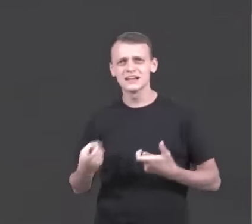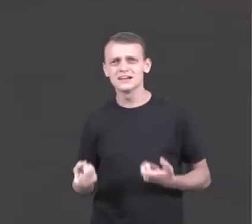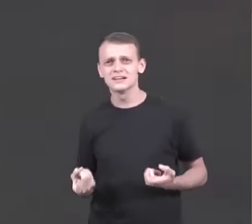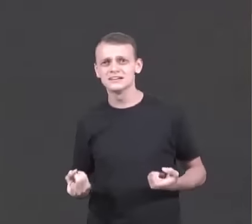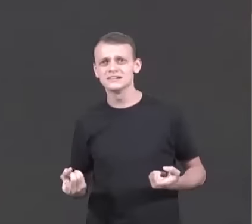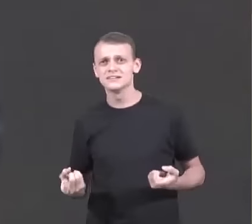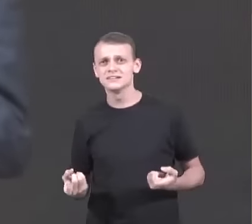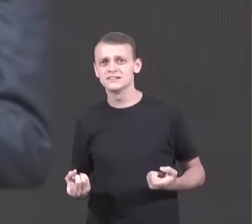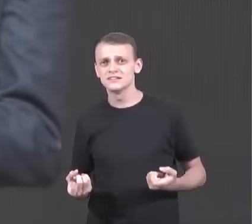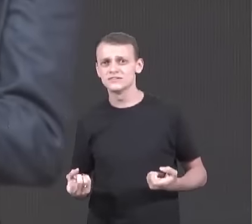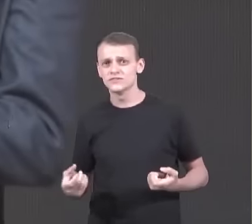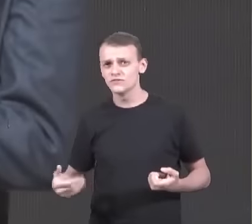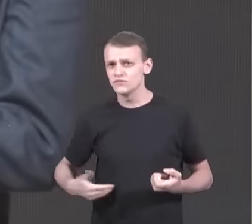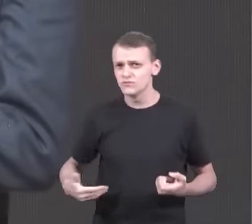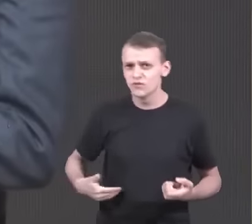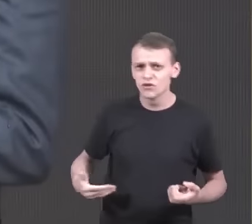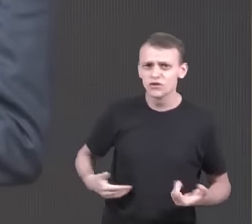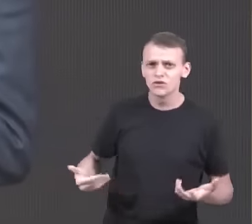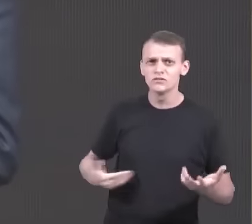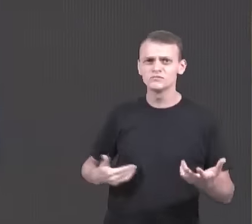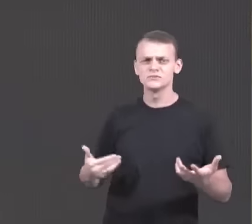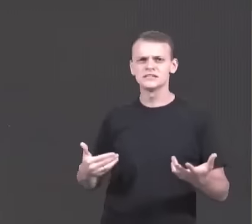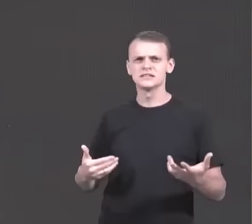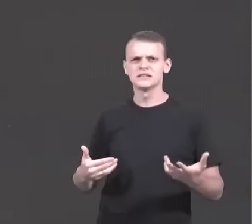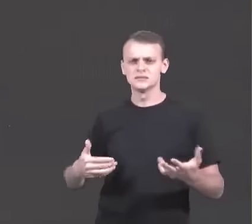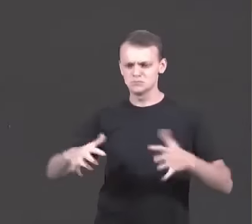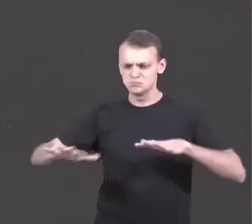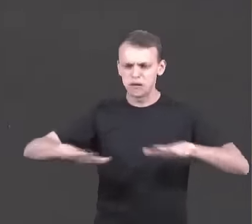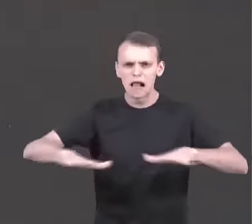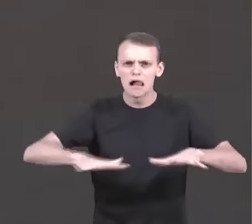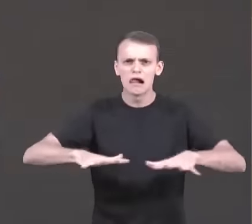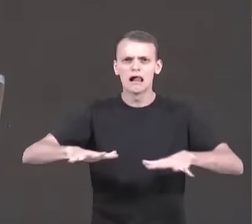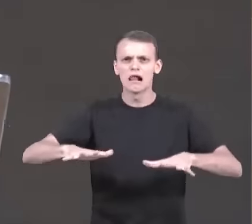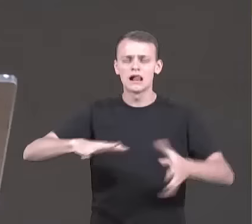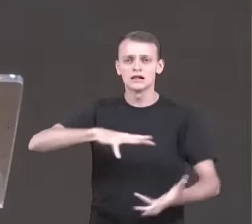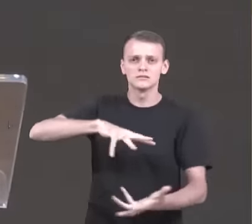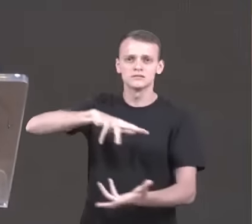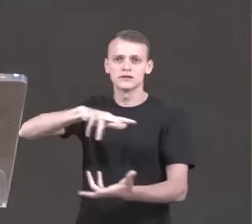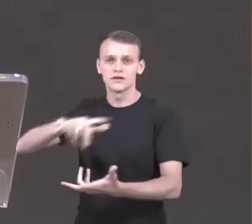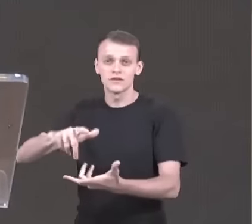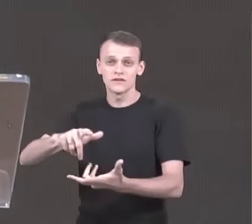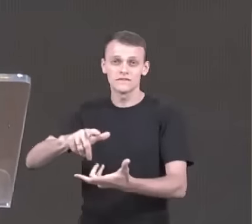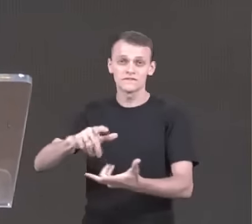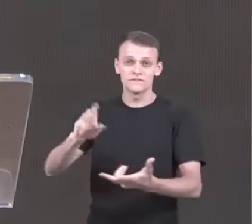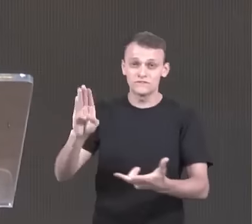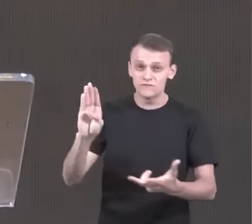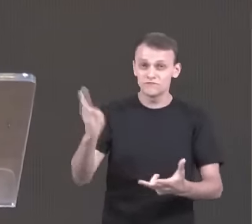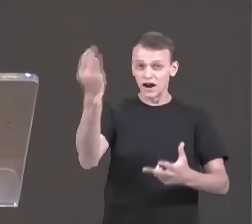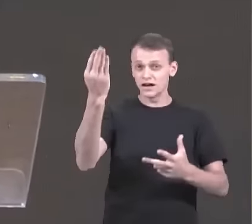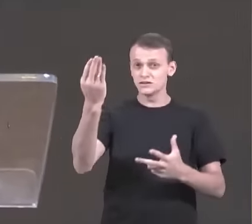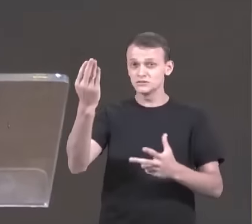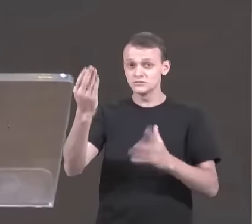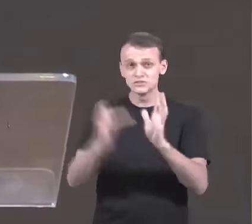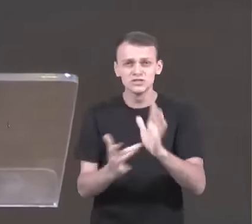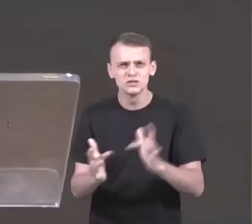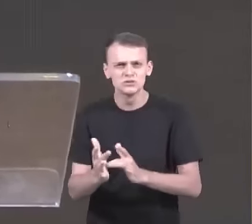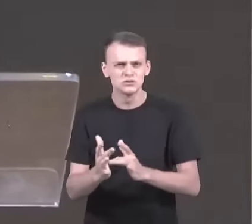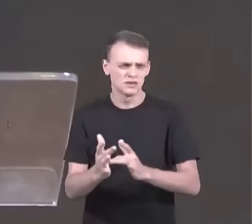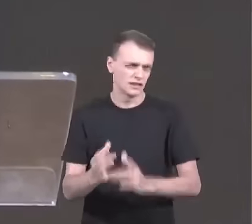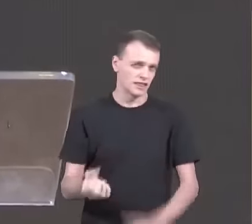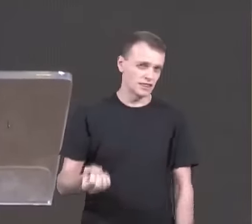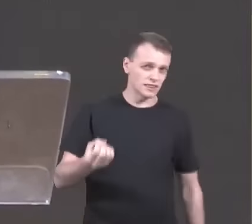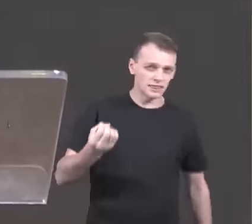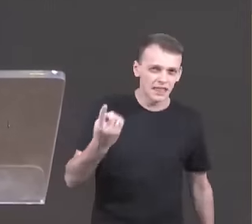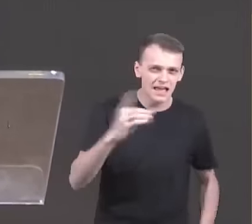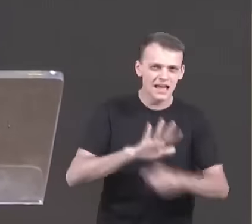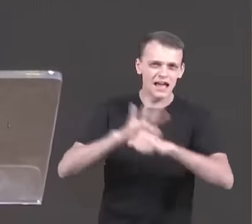guerras, fomes, pestes, terremotos, falsos cristos. E aí as pessoas me perguntam, será que essa